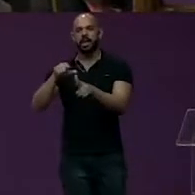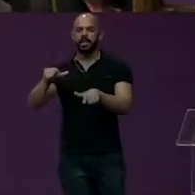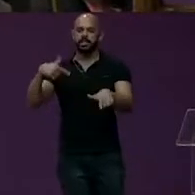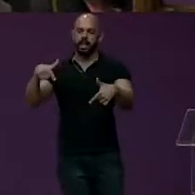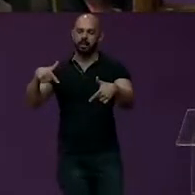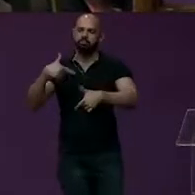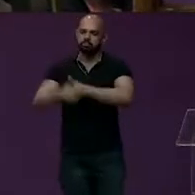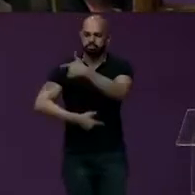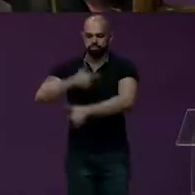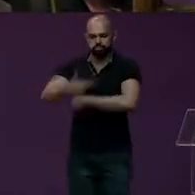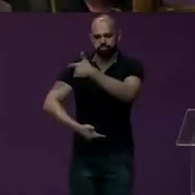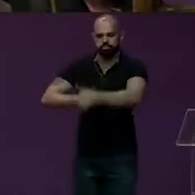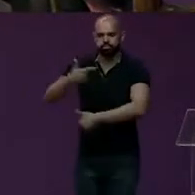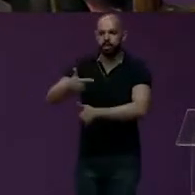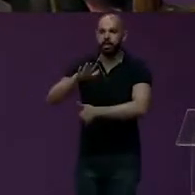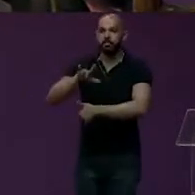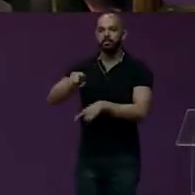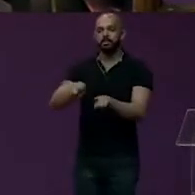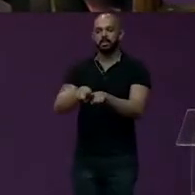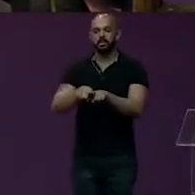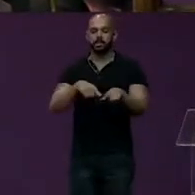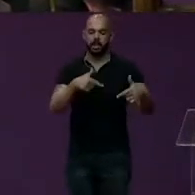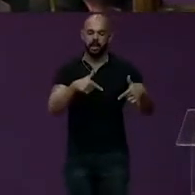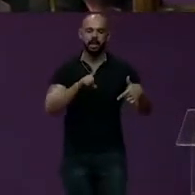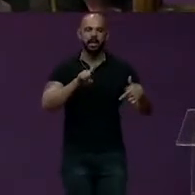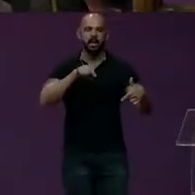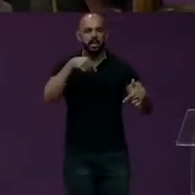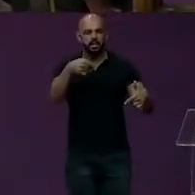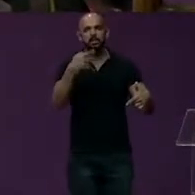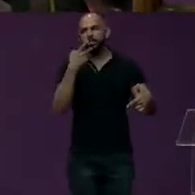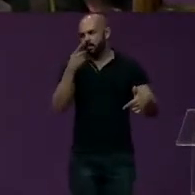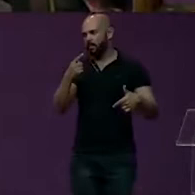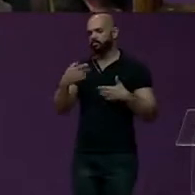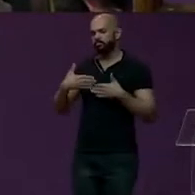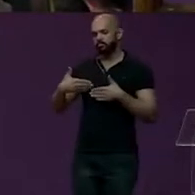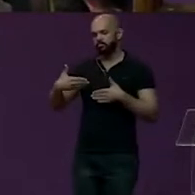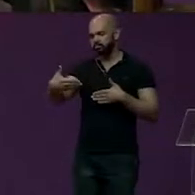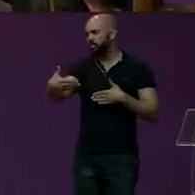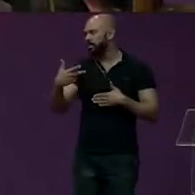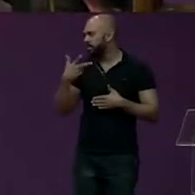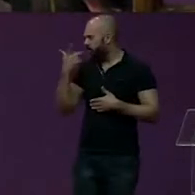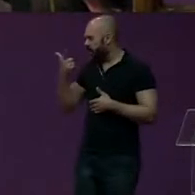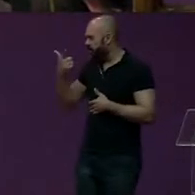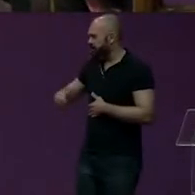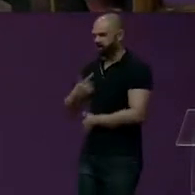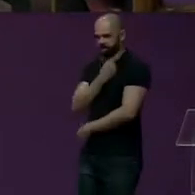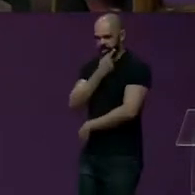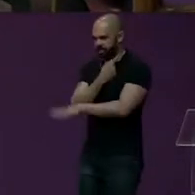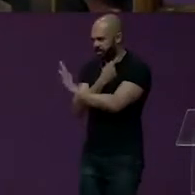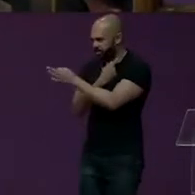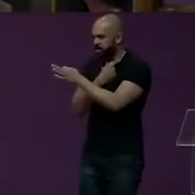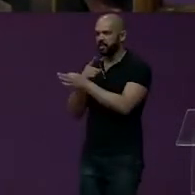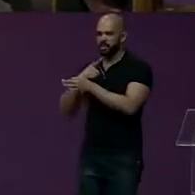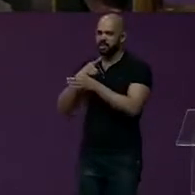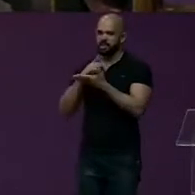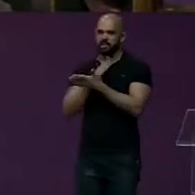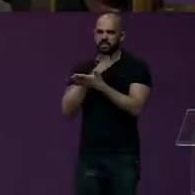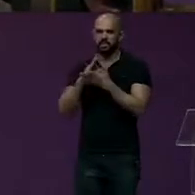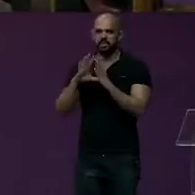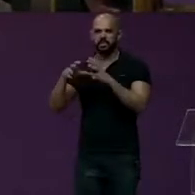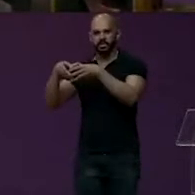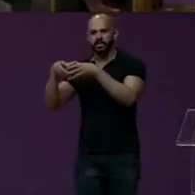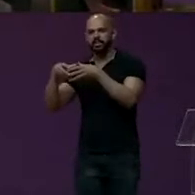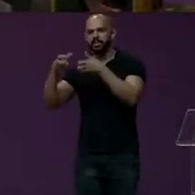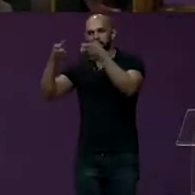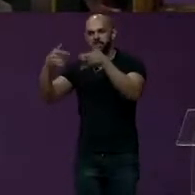bastante intenso, mas um trabalho que depois a gente deve falar ao longo, quando falarmos da gestão, né? Tem um bloco de gestão, que